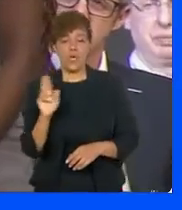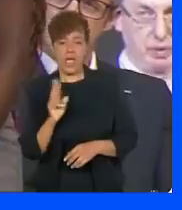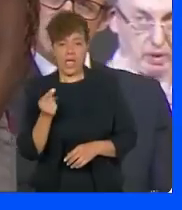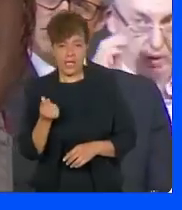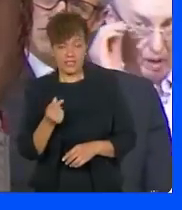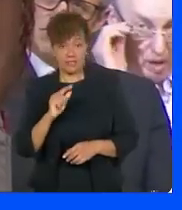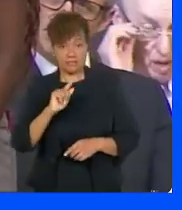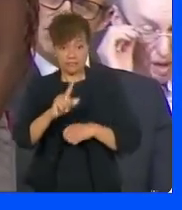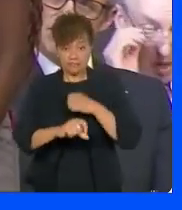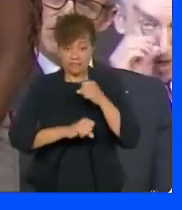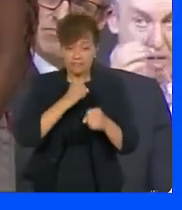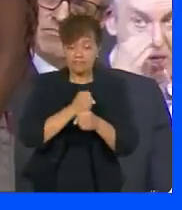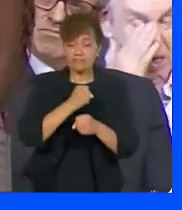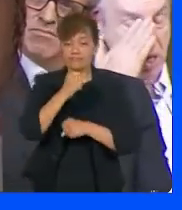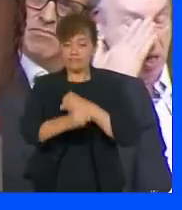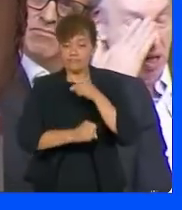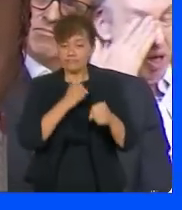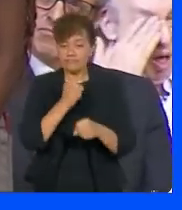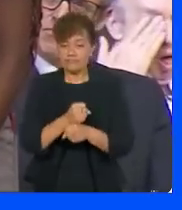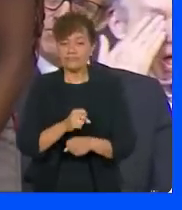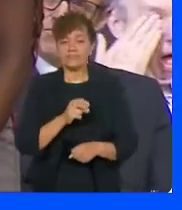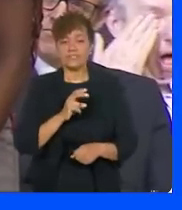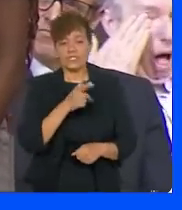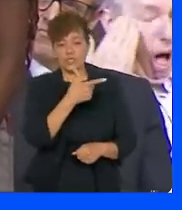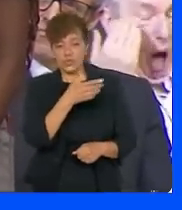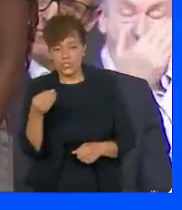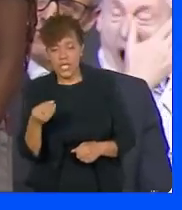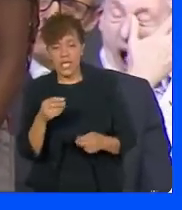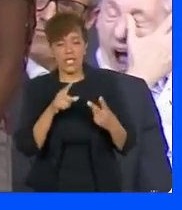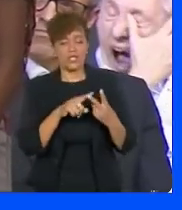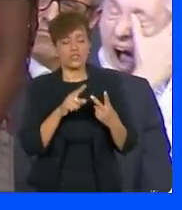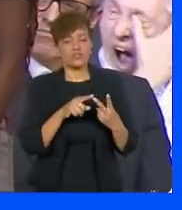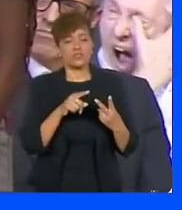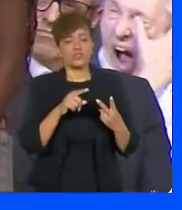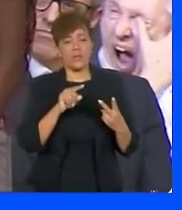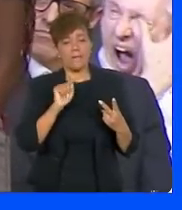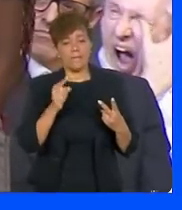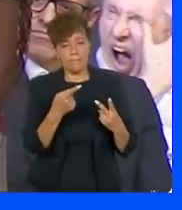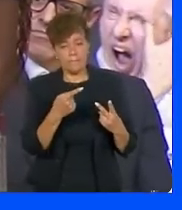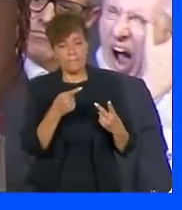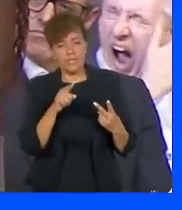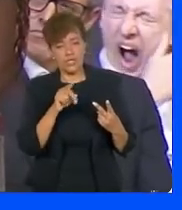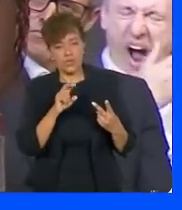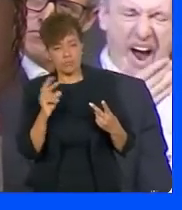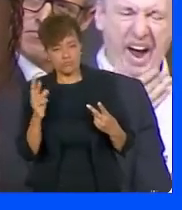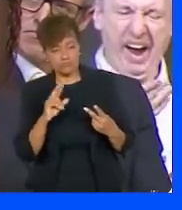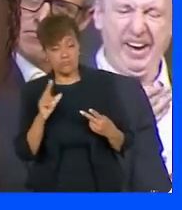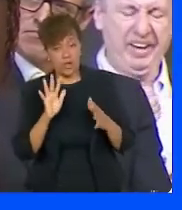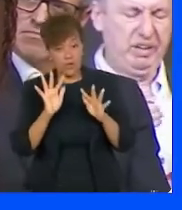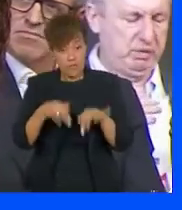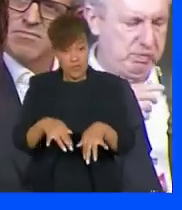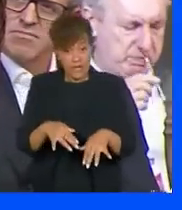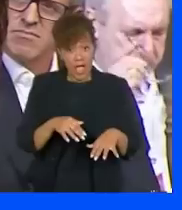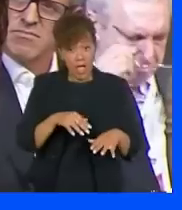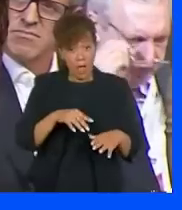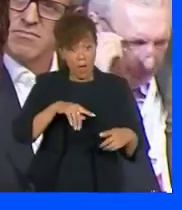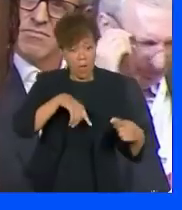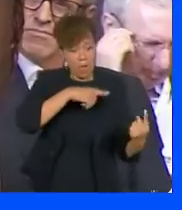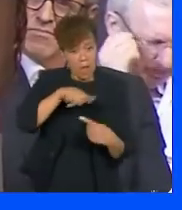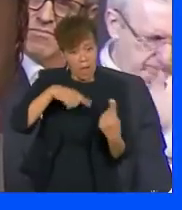ano seguinte, a mesma coisa, mais 10 de 200, mais uma de 1.000. Quando chegar no final do ciclo, ele